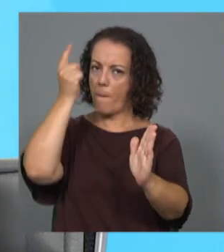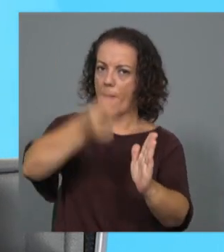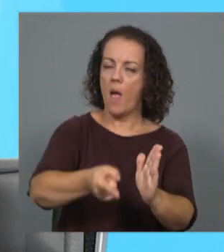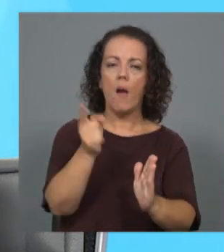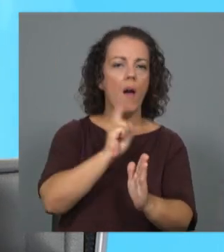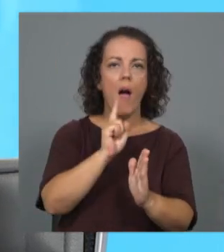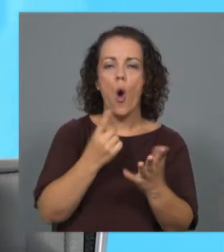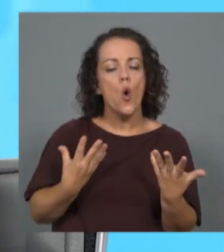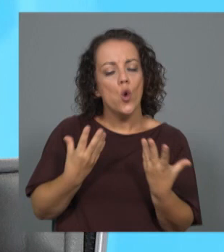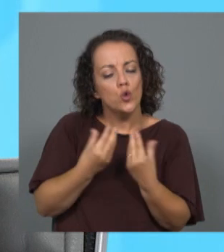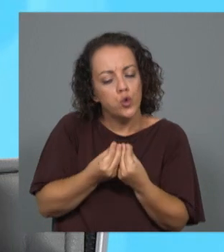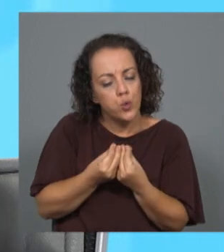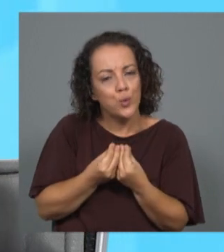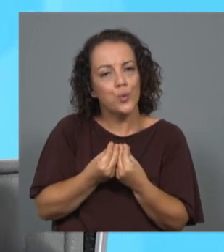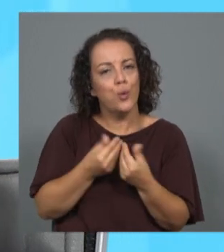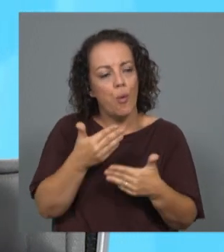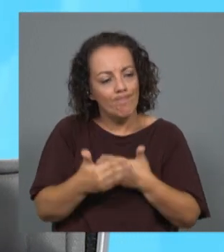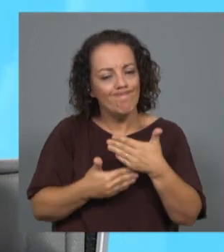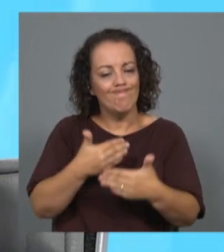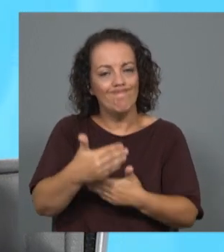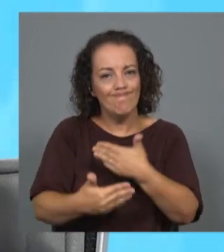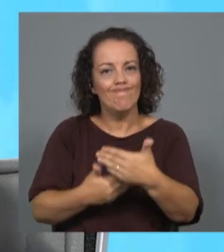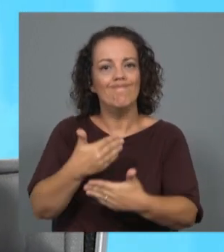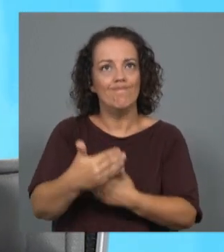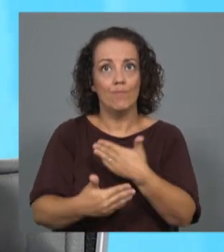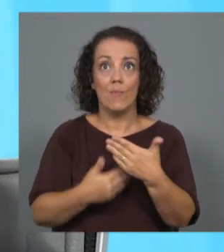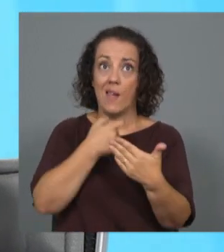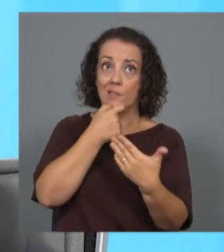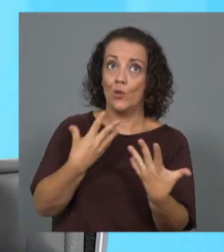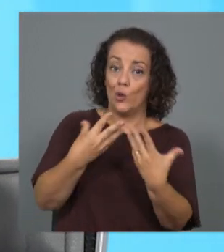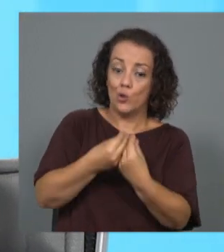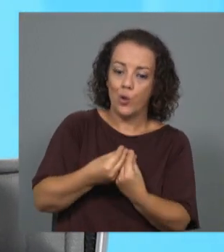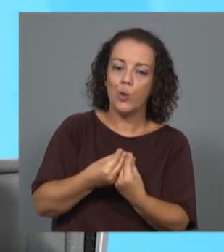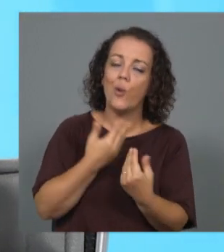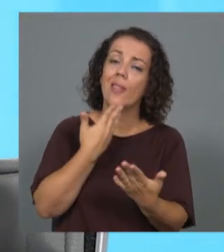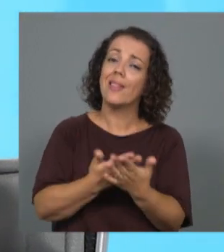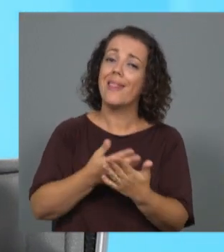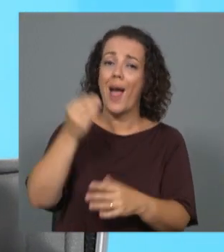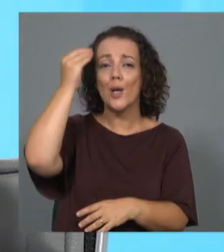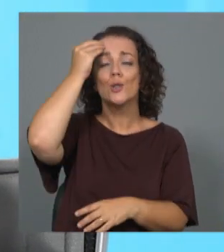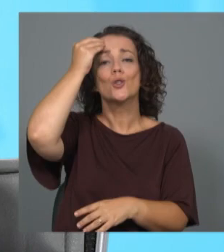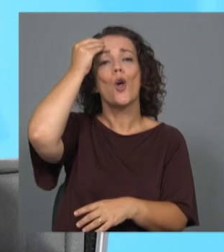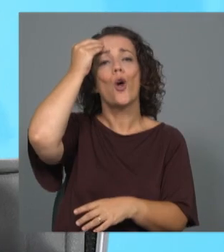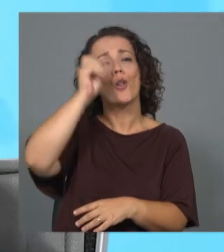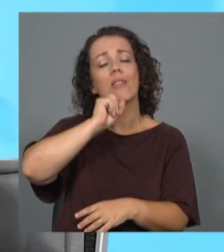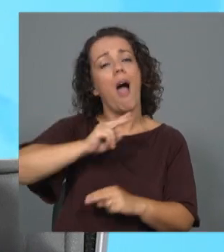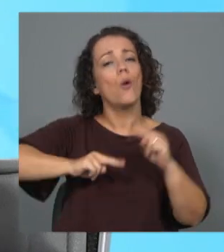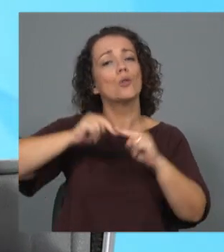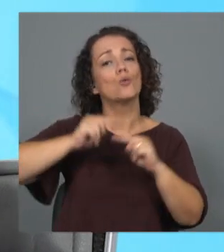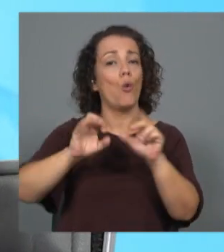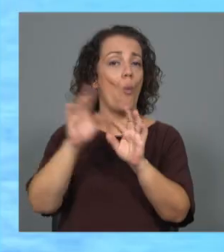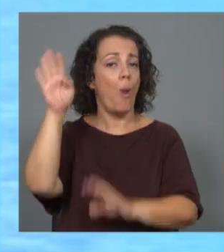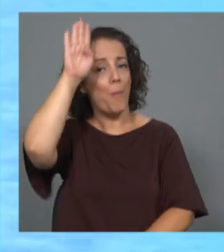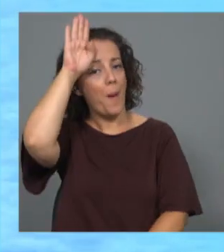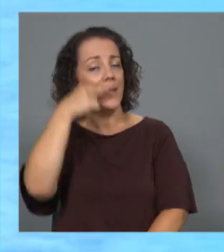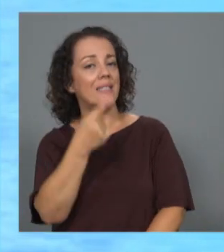juntos. Caminharmos juntos. Porque é juntos que se constroem os sonhos, diz também o Papa Francisco. É também uma